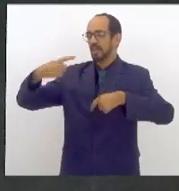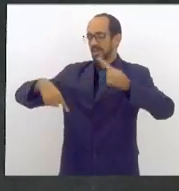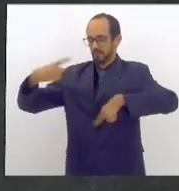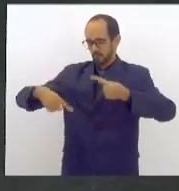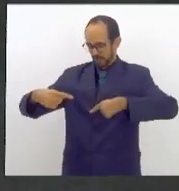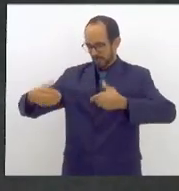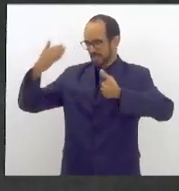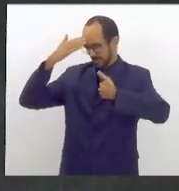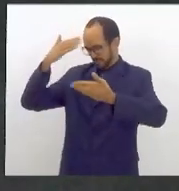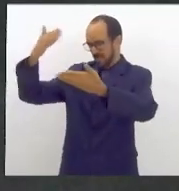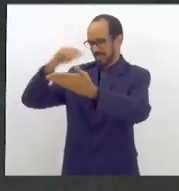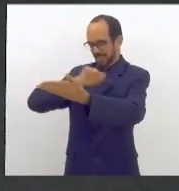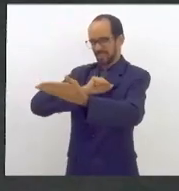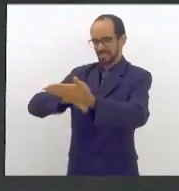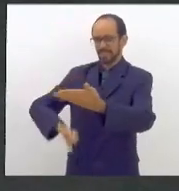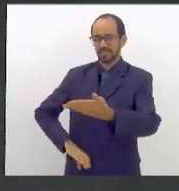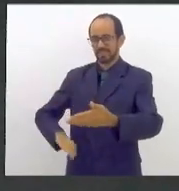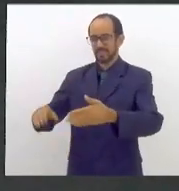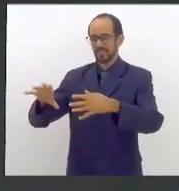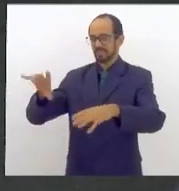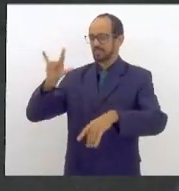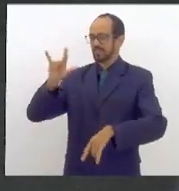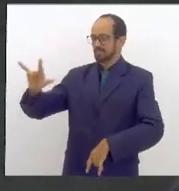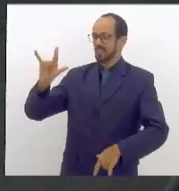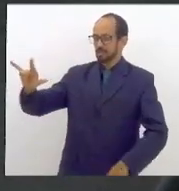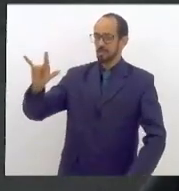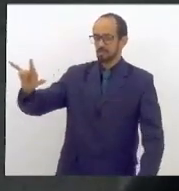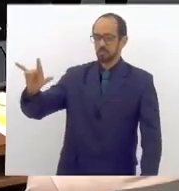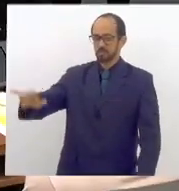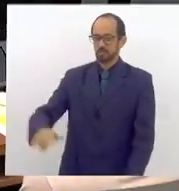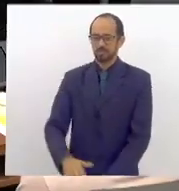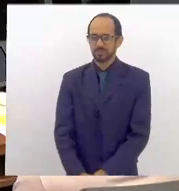obrigado te ama